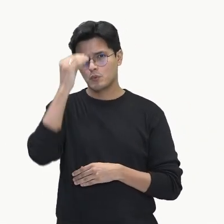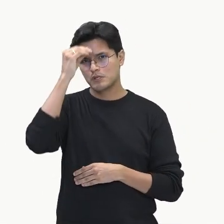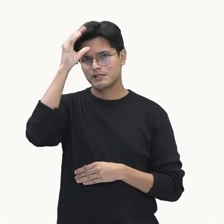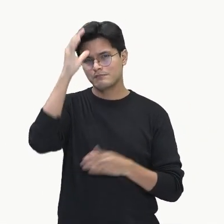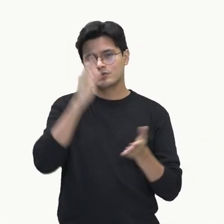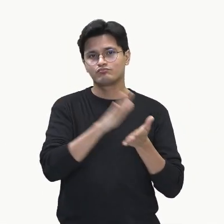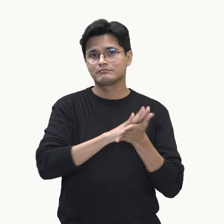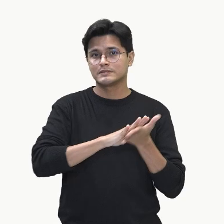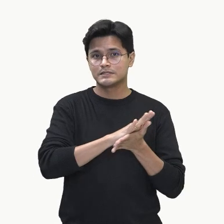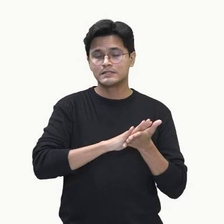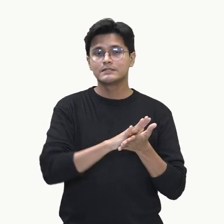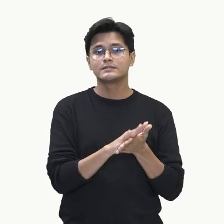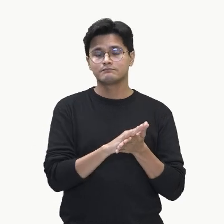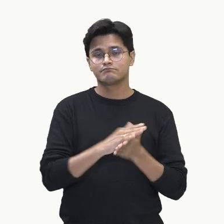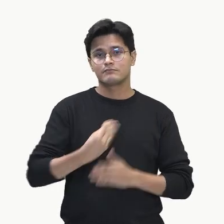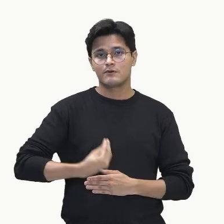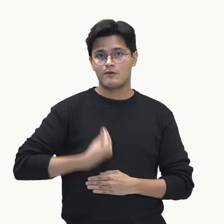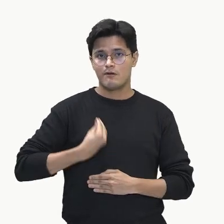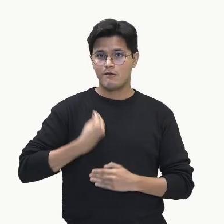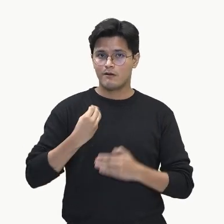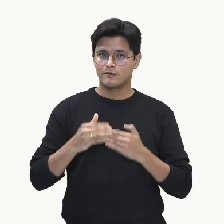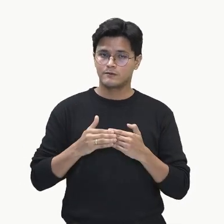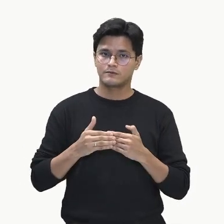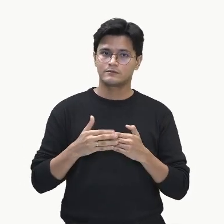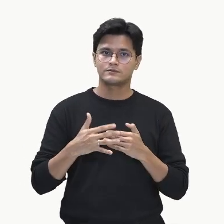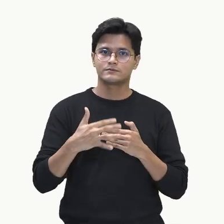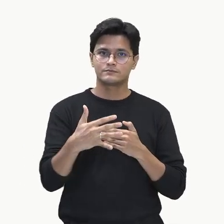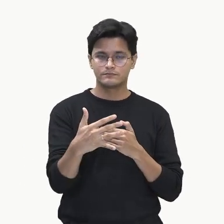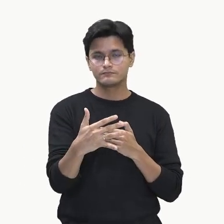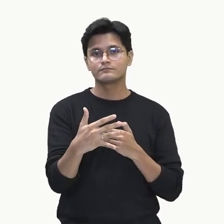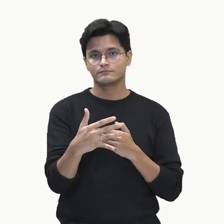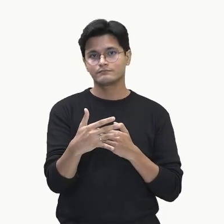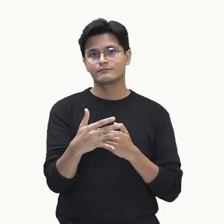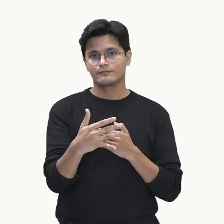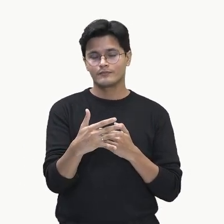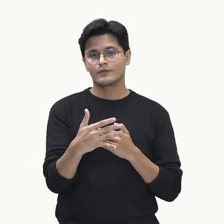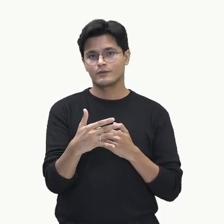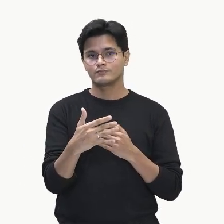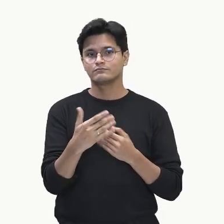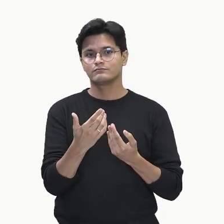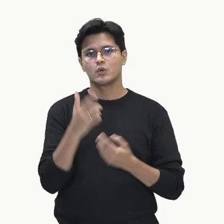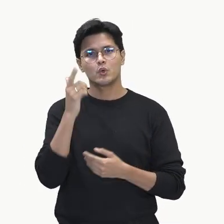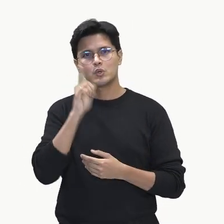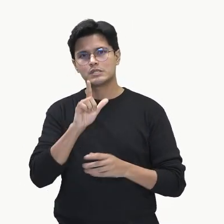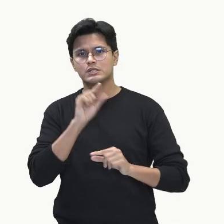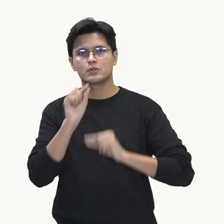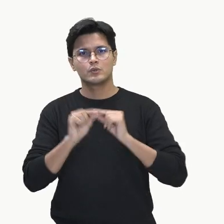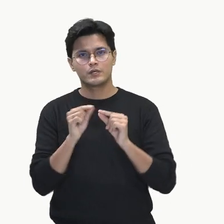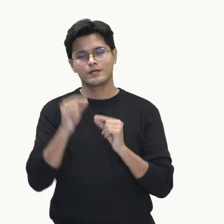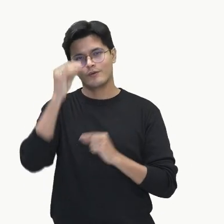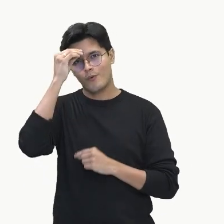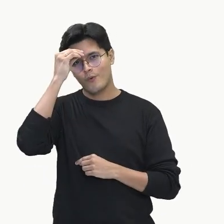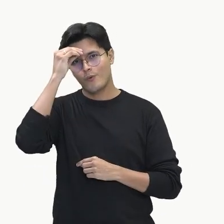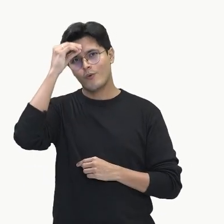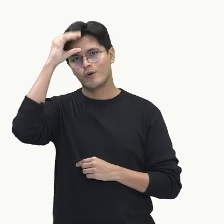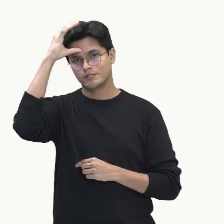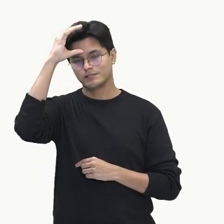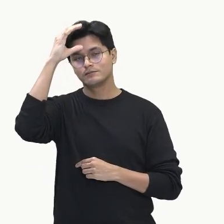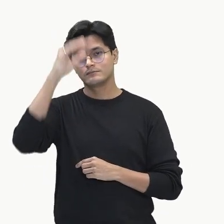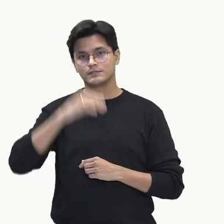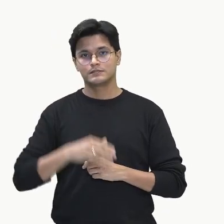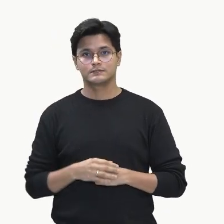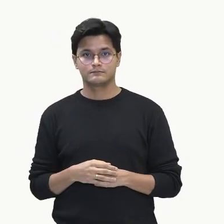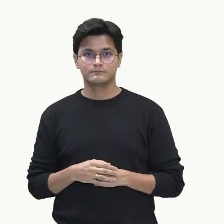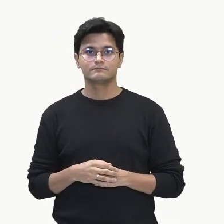ao longo da vida, a gente vai adquirindo os nossos conhecimentos. É a